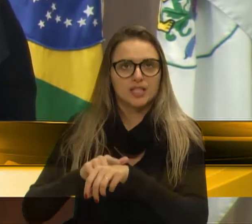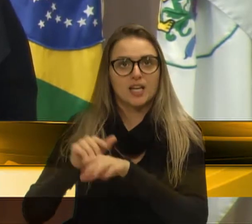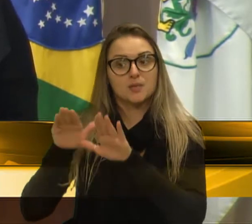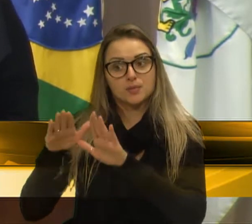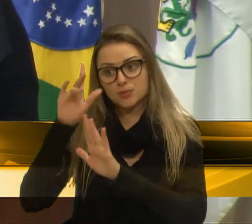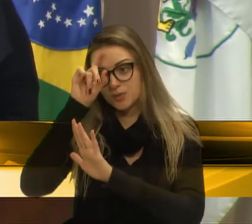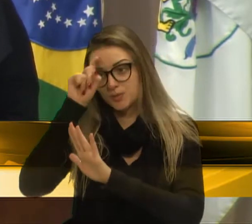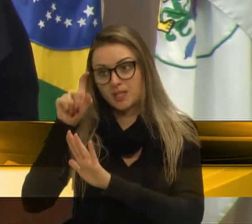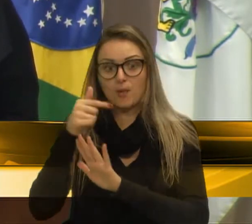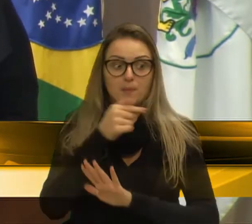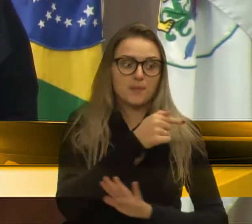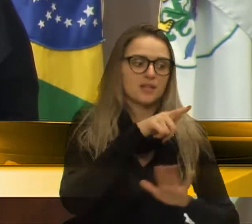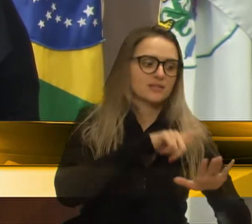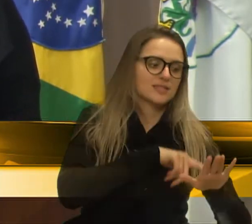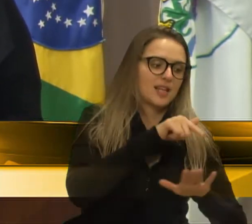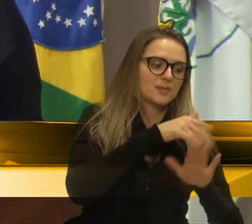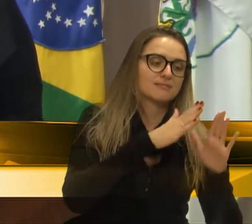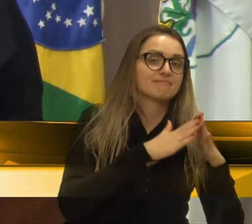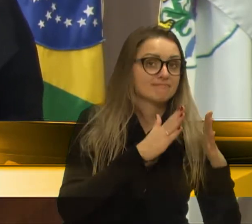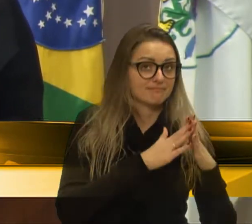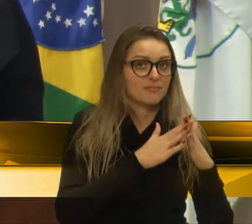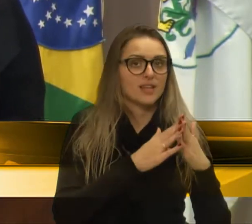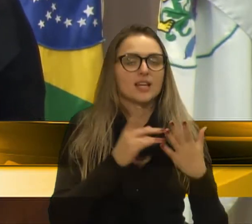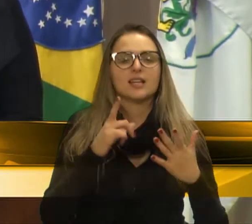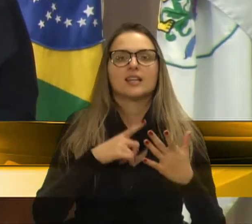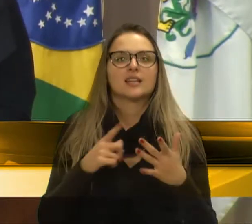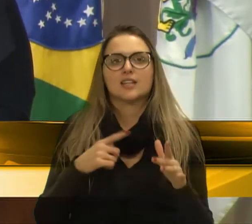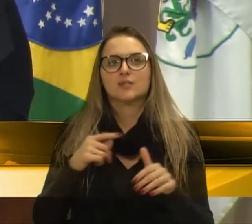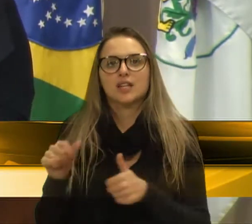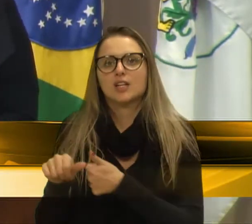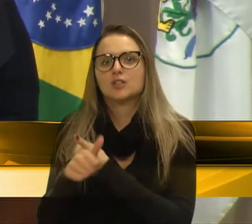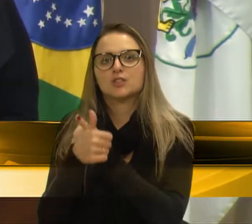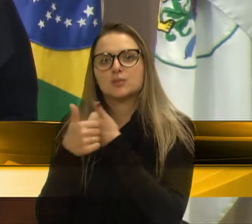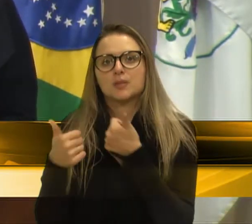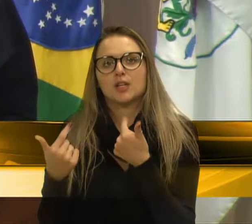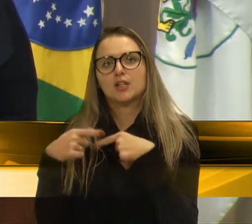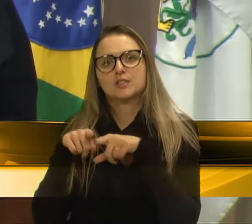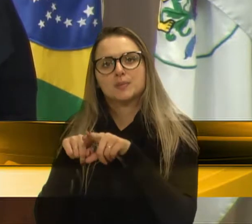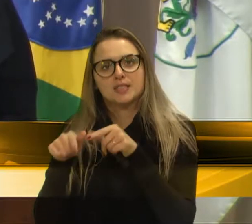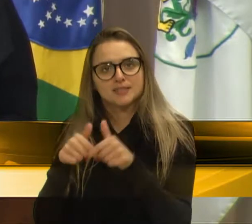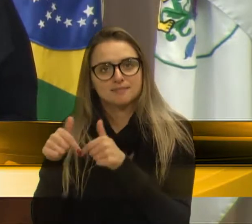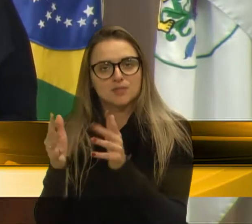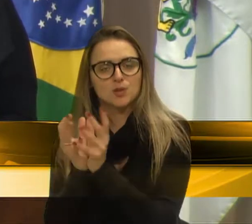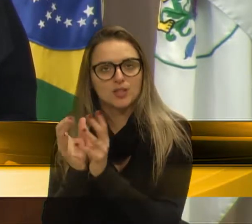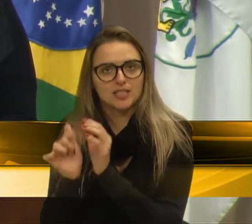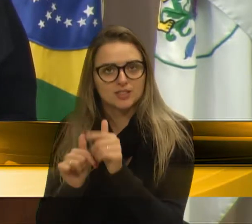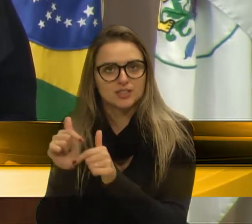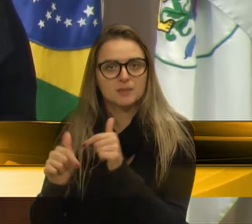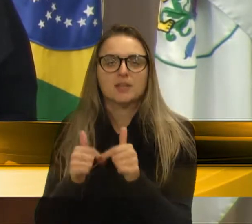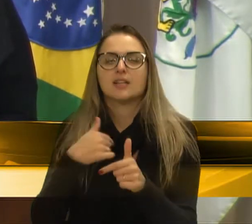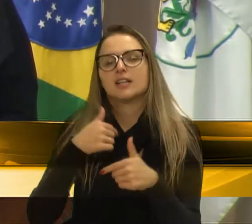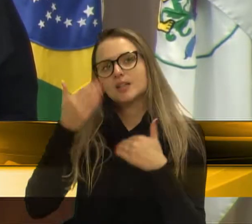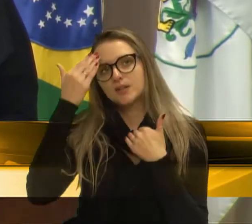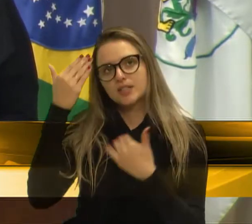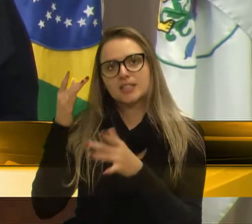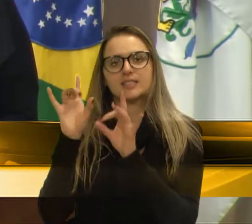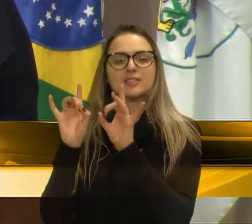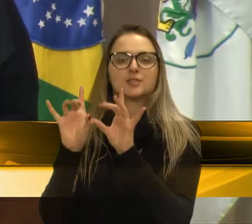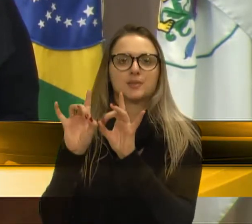na minha própria casa, muitas vezes, onde eu tenho os melhores parceiros de trabalho, o meu agradecimento